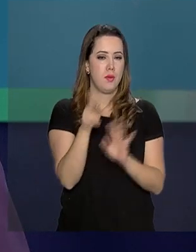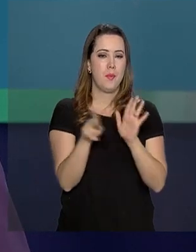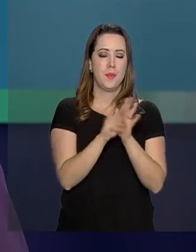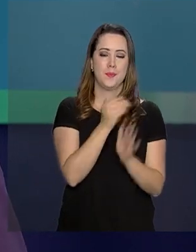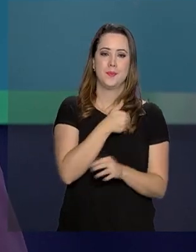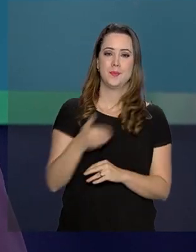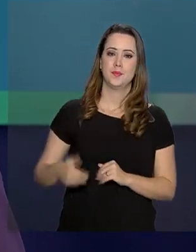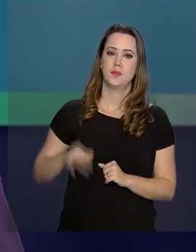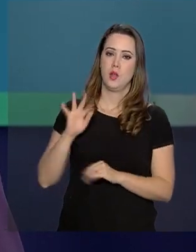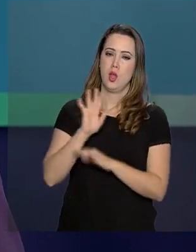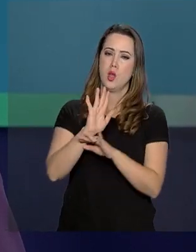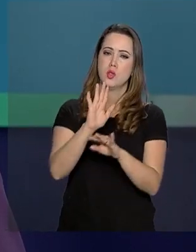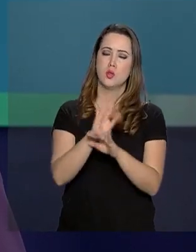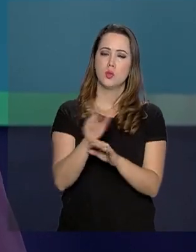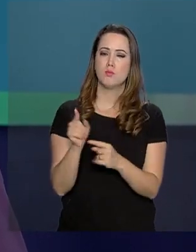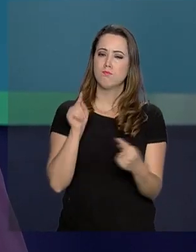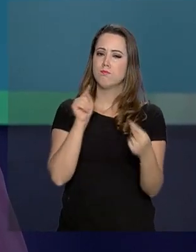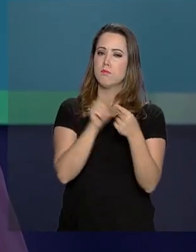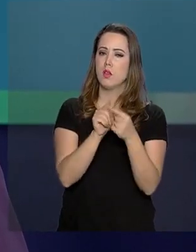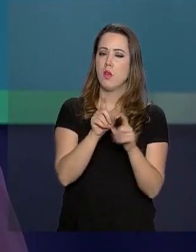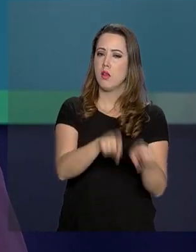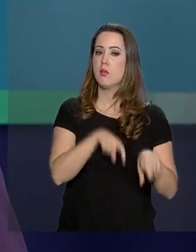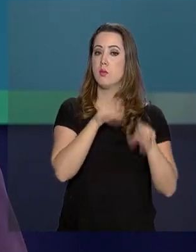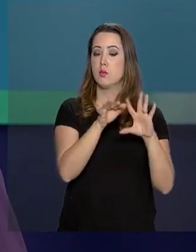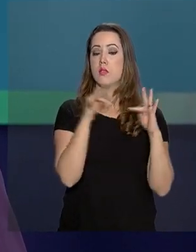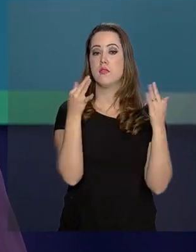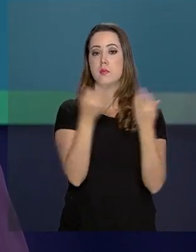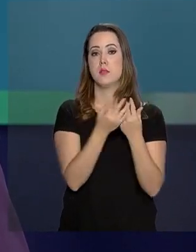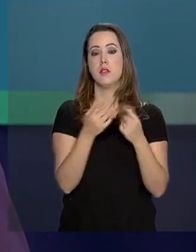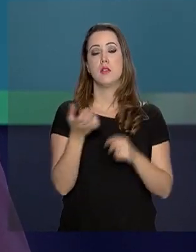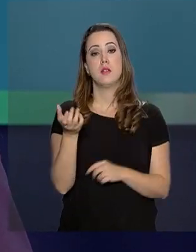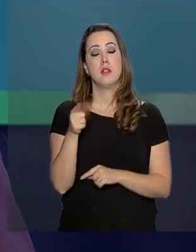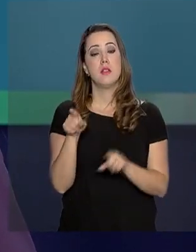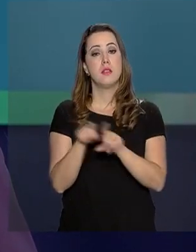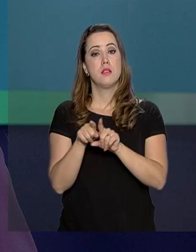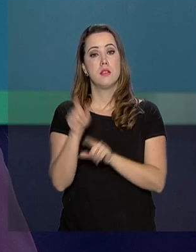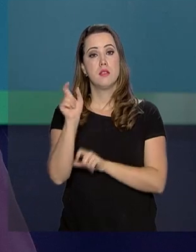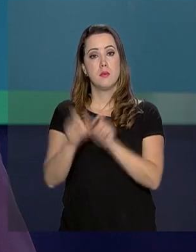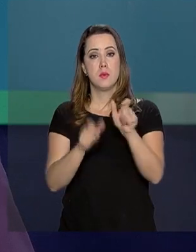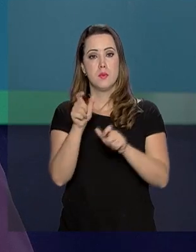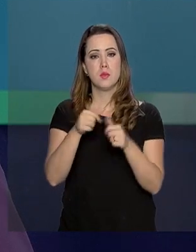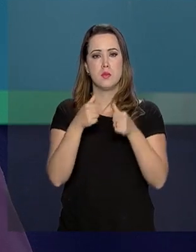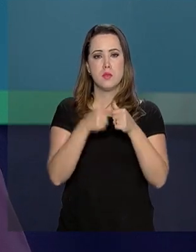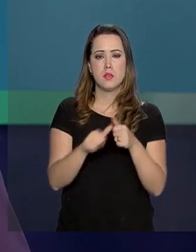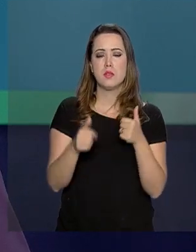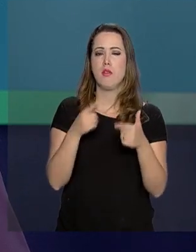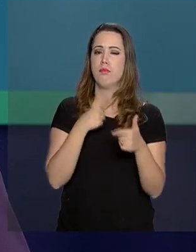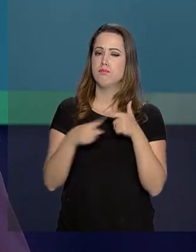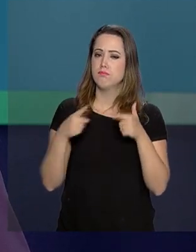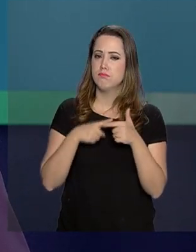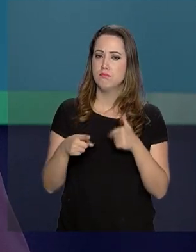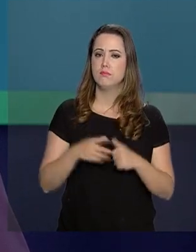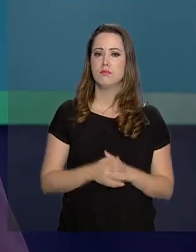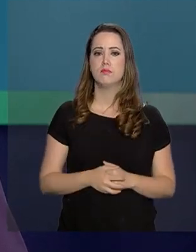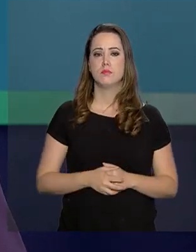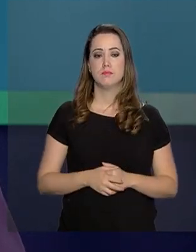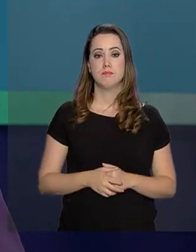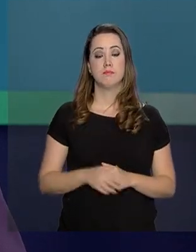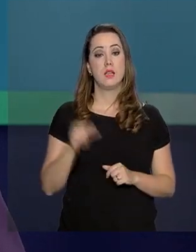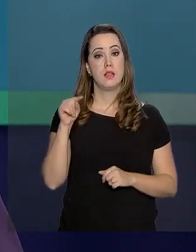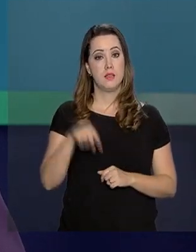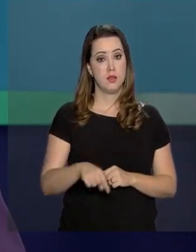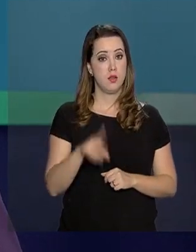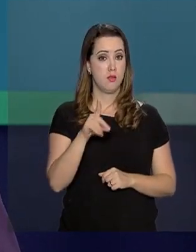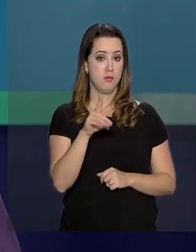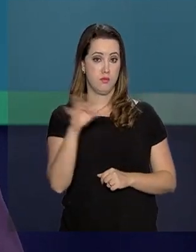federal que beneficia diretamente a agricultura familiar e também gente que está em situação de vulnerabilidade